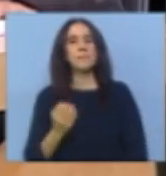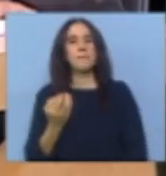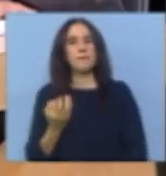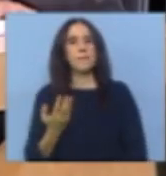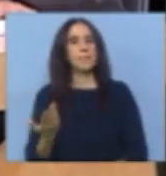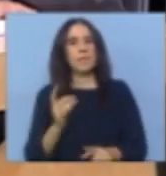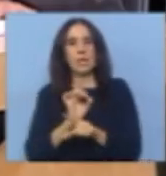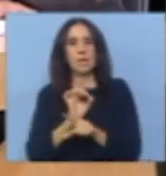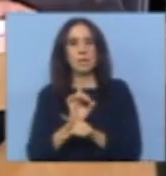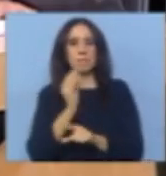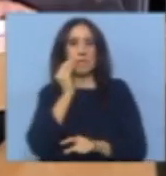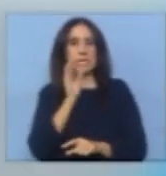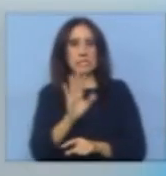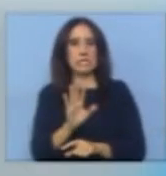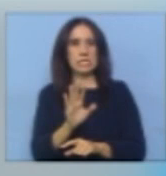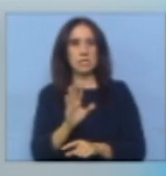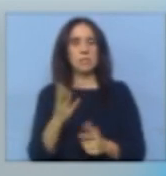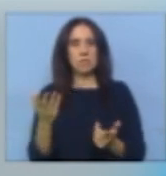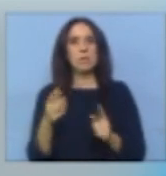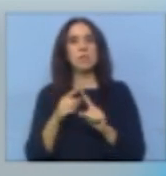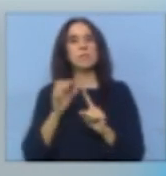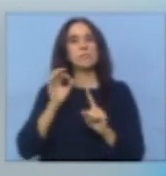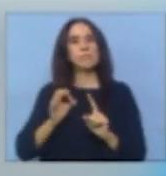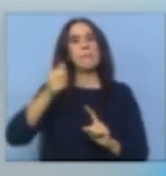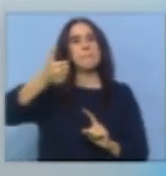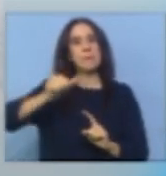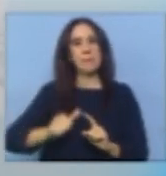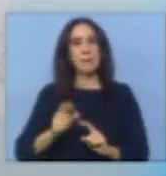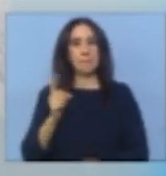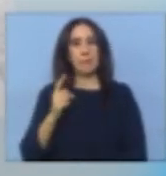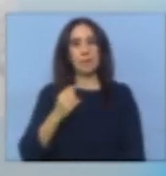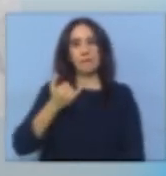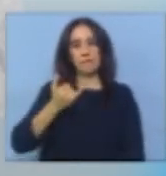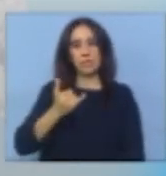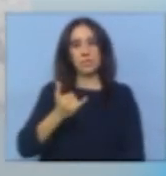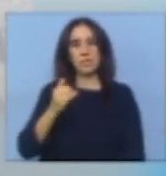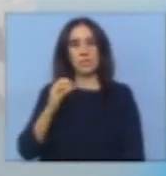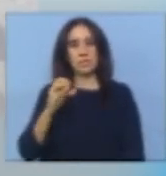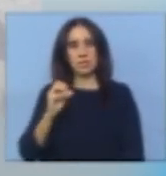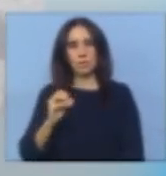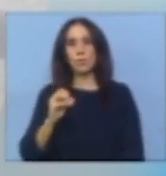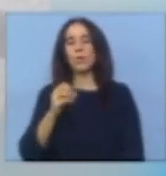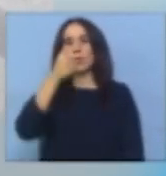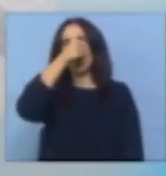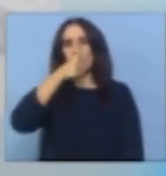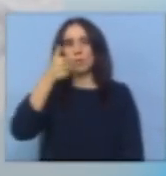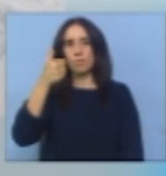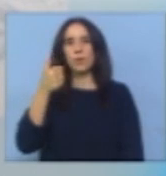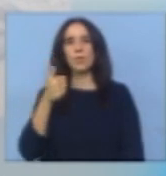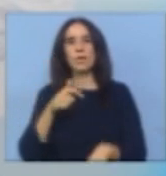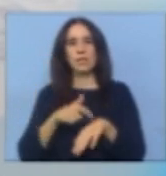Olhando assim em termos de pano de fundo para este 20º domingo do tempo comum, podemos dizer que